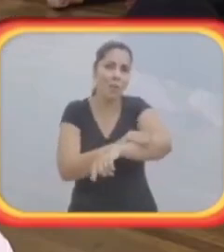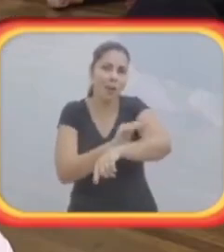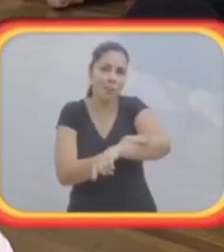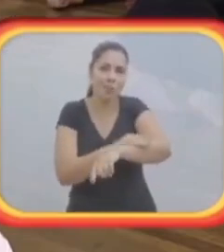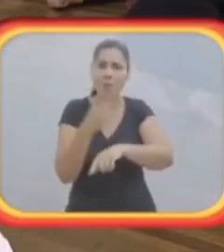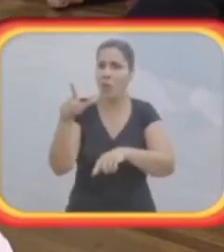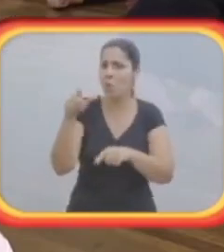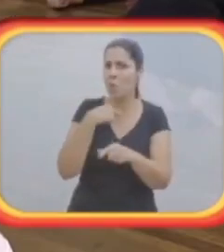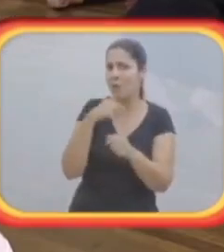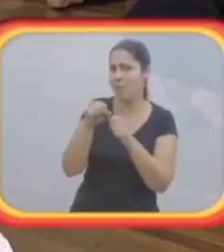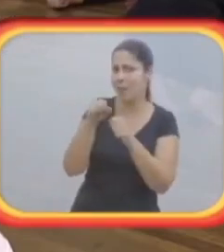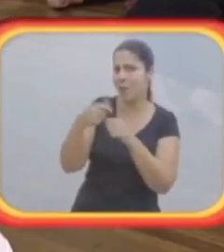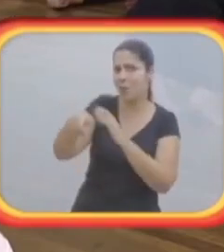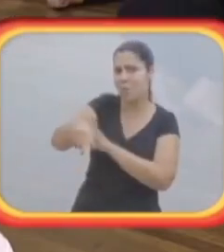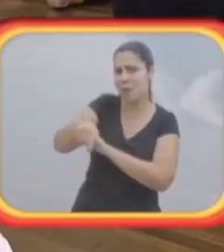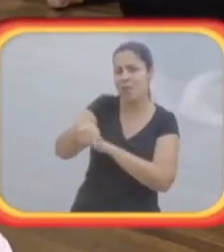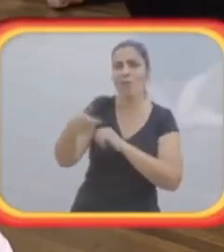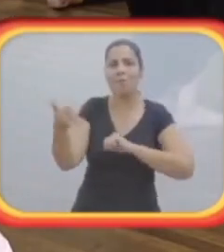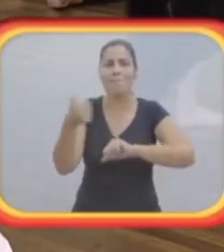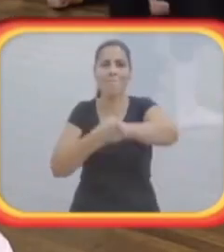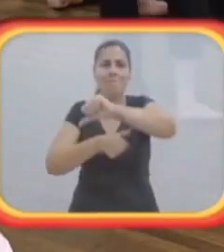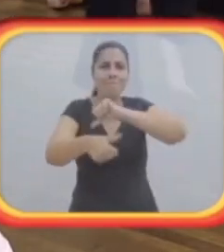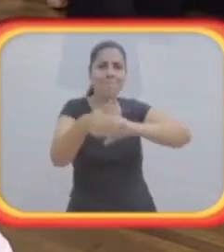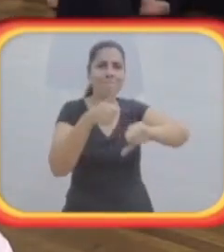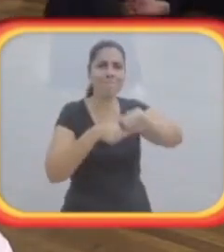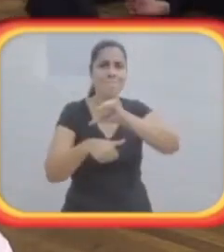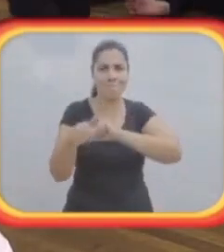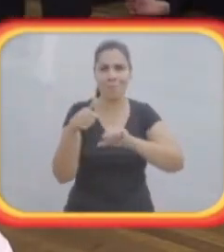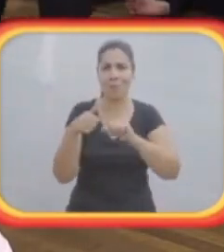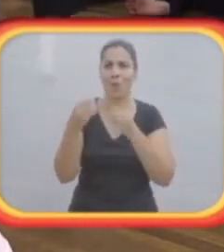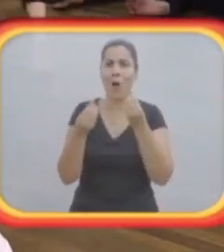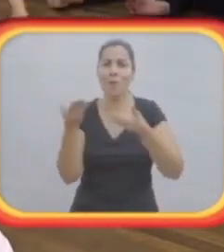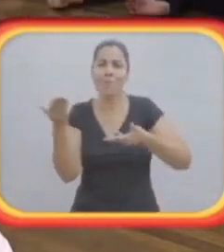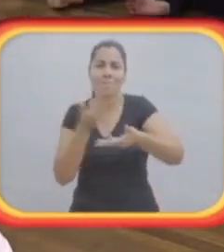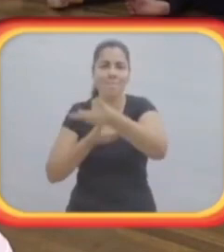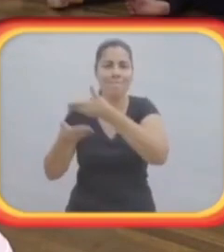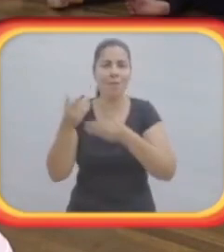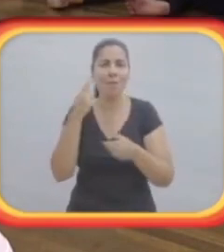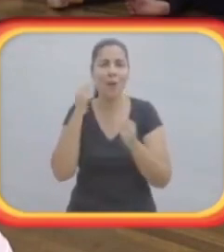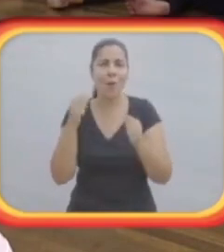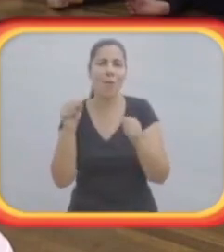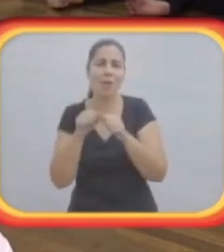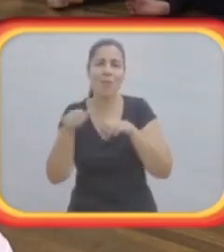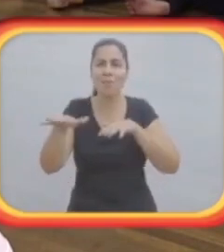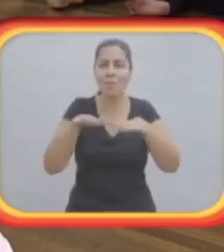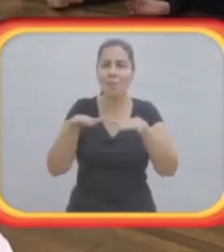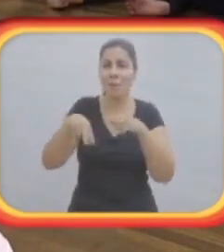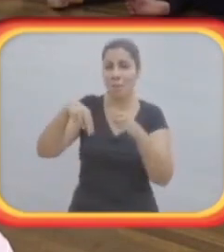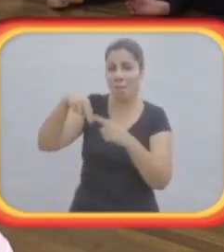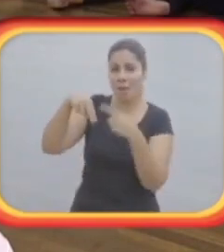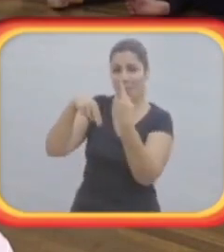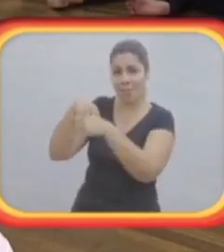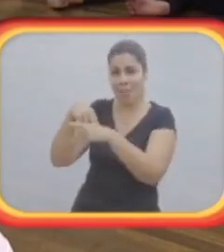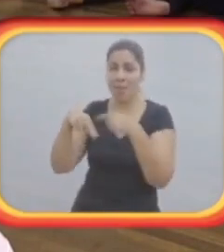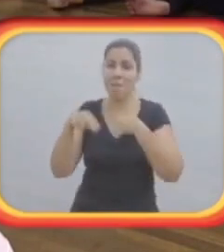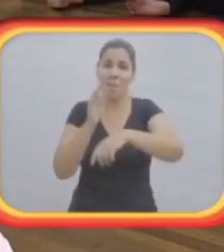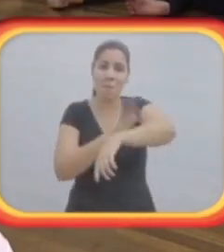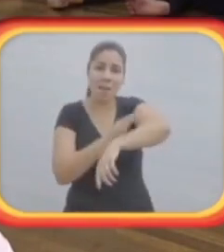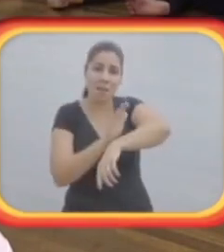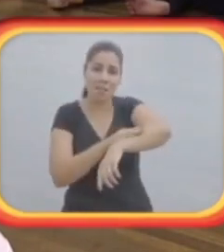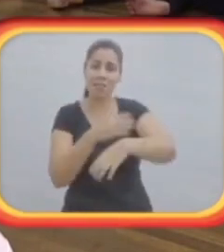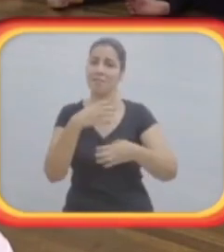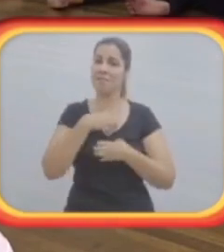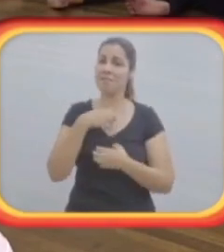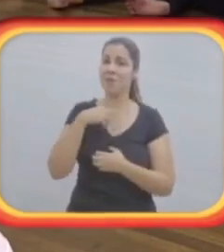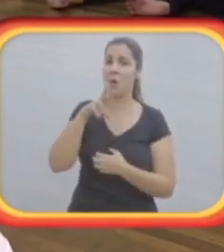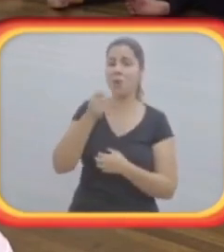fazendo. Eu posso olhar ele fazendo, perceber o que ele faz e ver o que aquilo desperta no meu